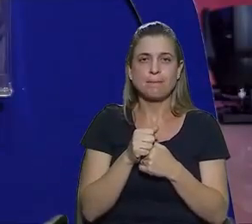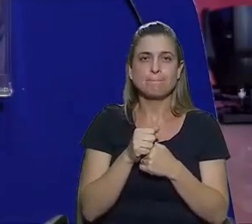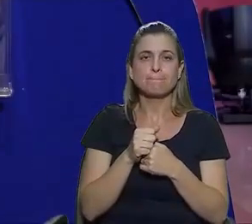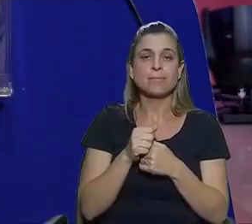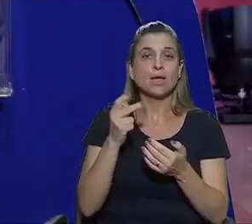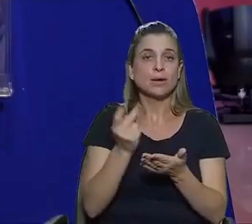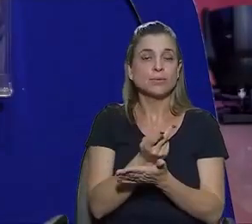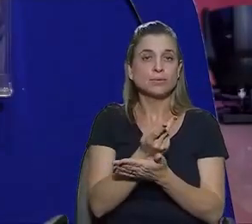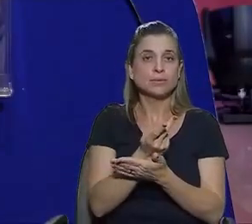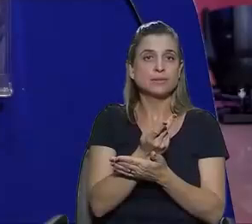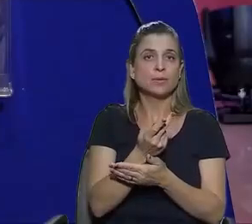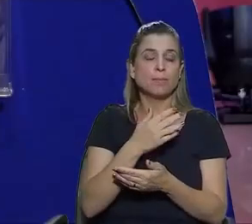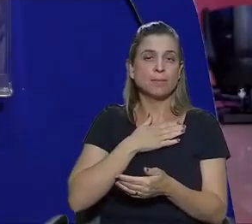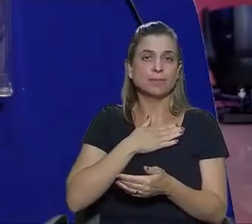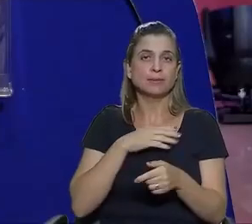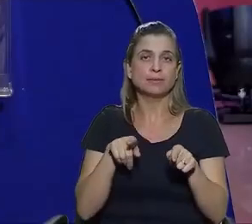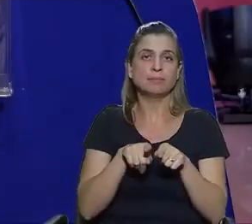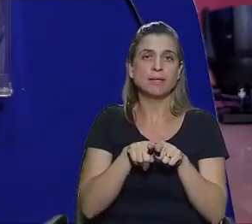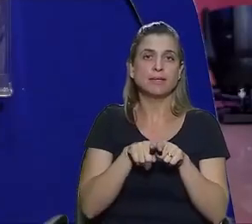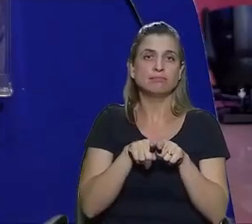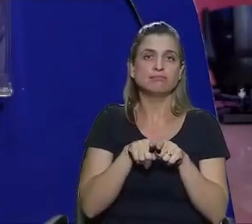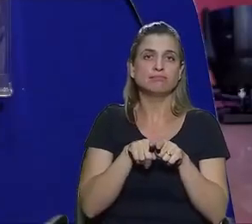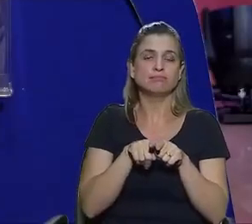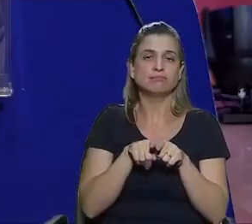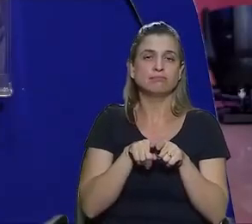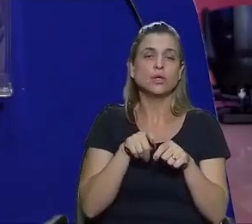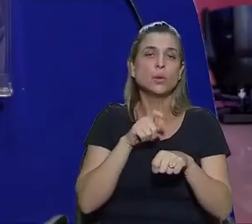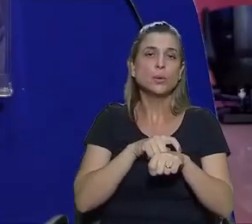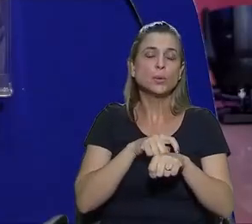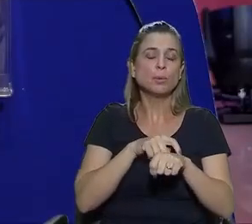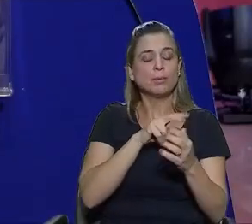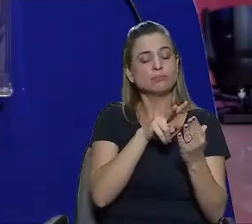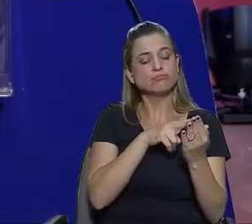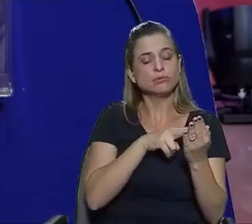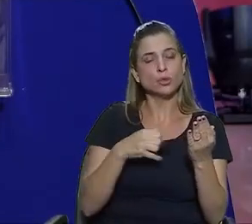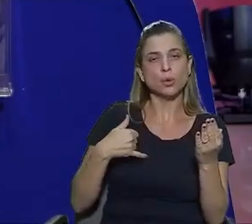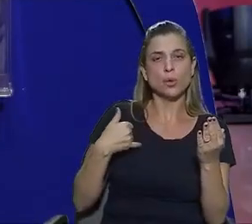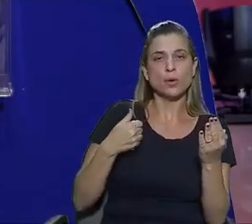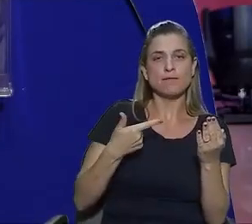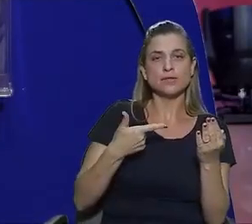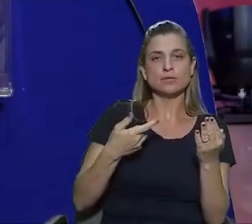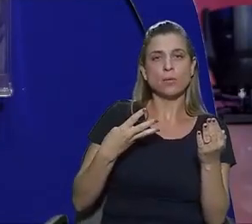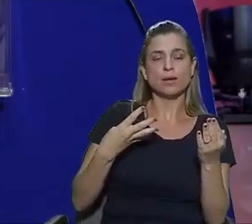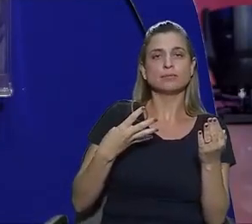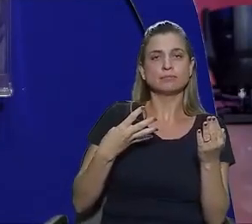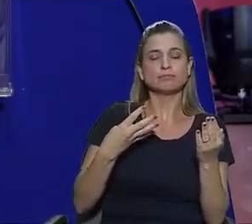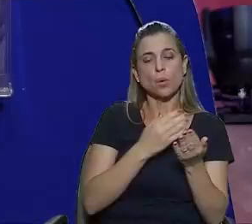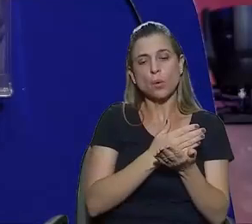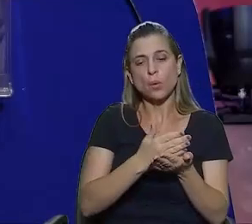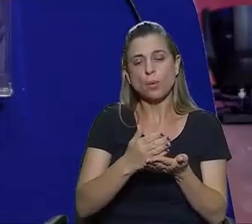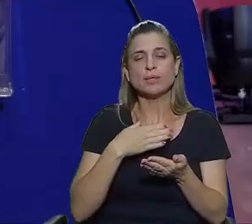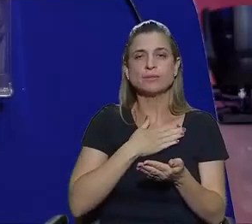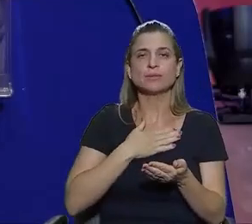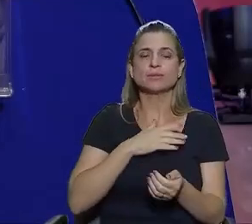aconteceu comigo quando eu me tornei leitor, e me torno leitor ali pelos 24 anos, né, quando eu, de fato, começo a gostar